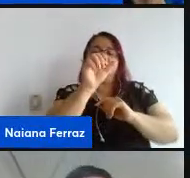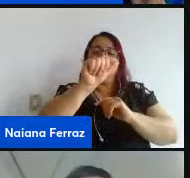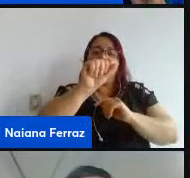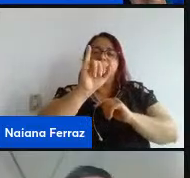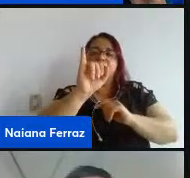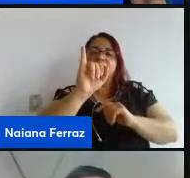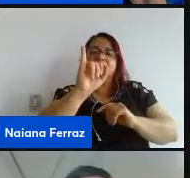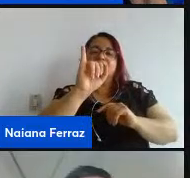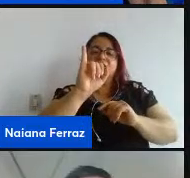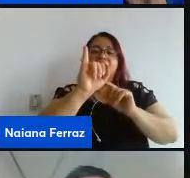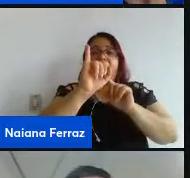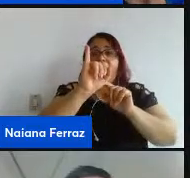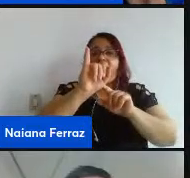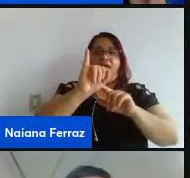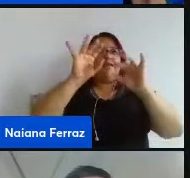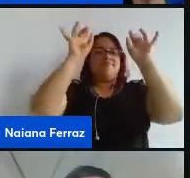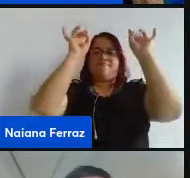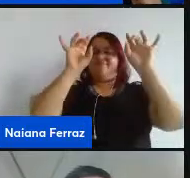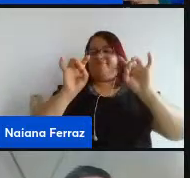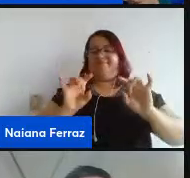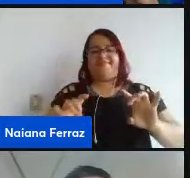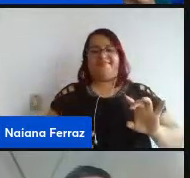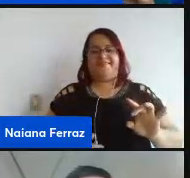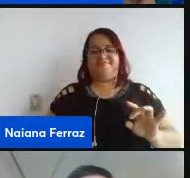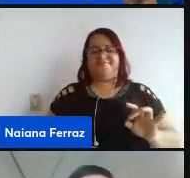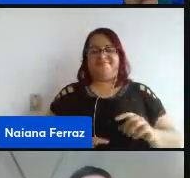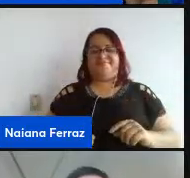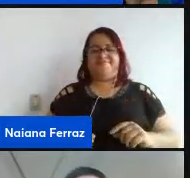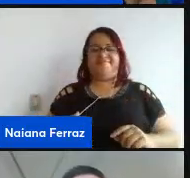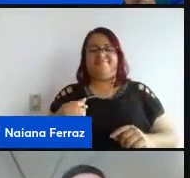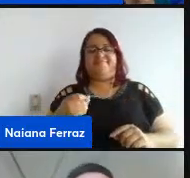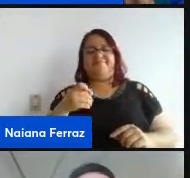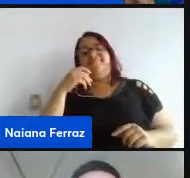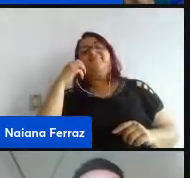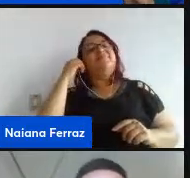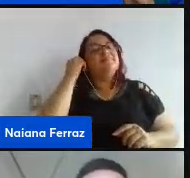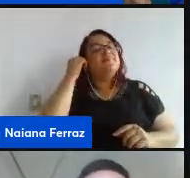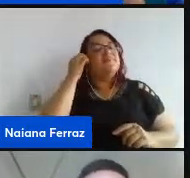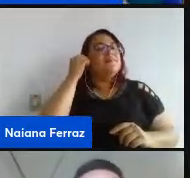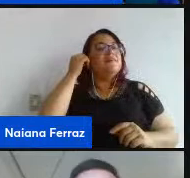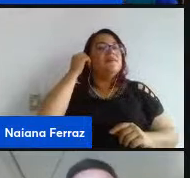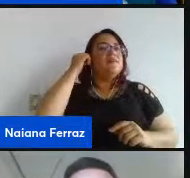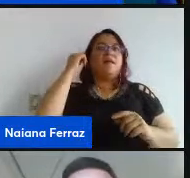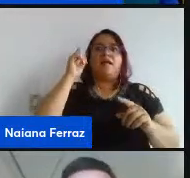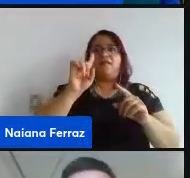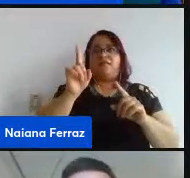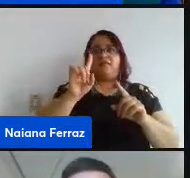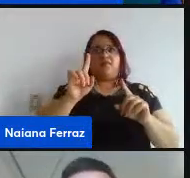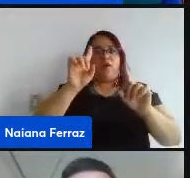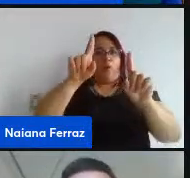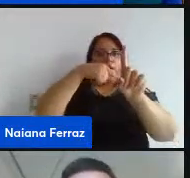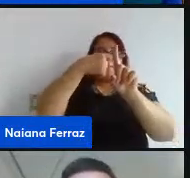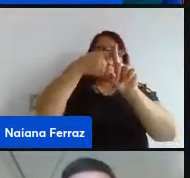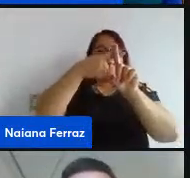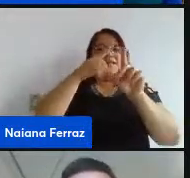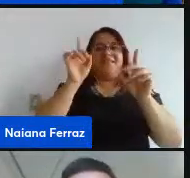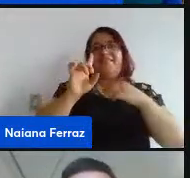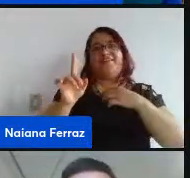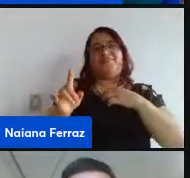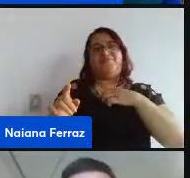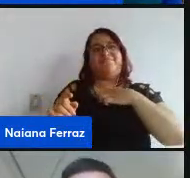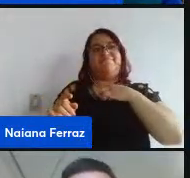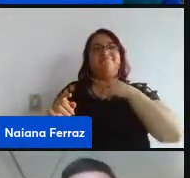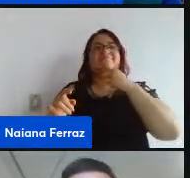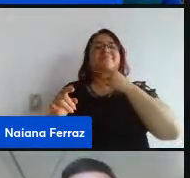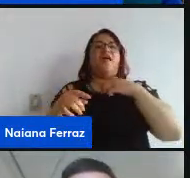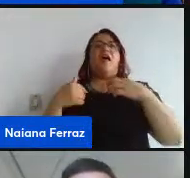é um e aí muito especial, né? Não é aditivo absolutamente. E aí, né,